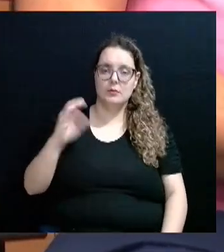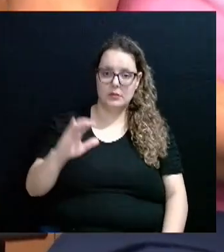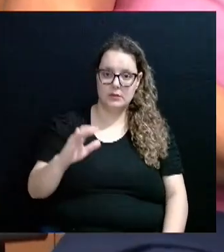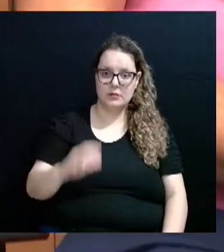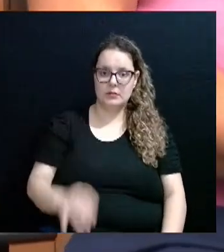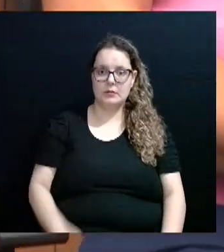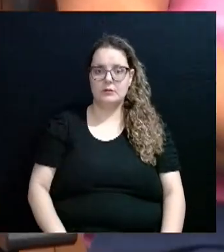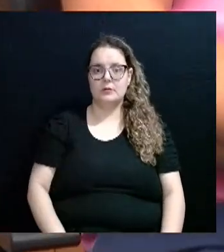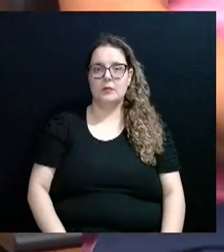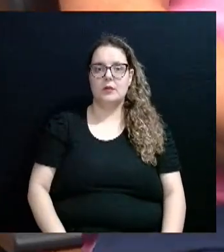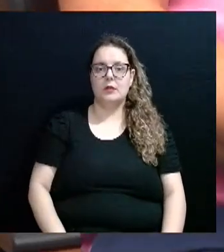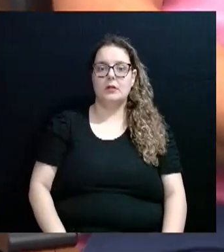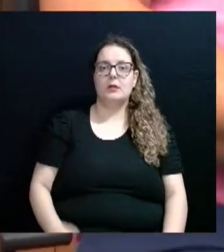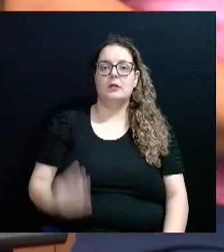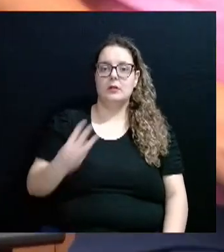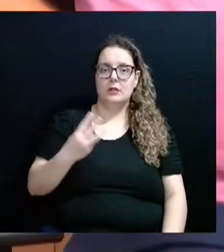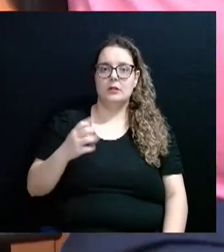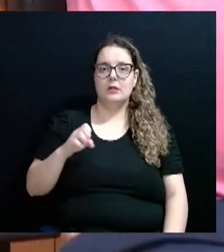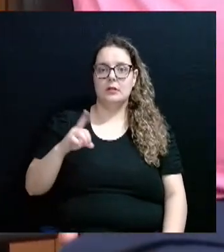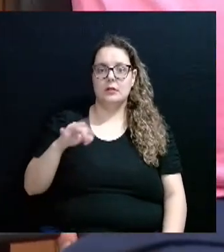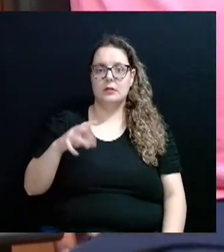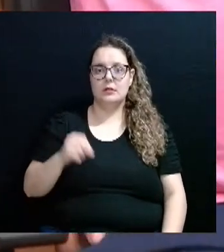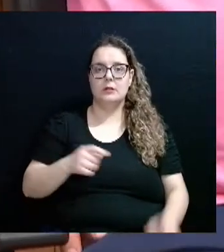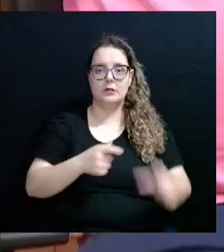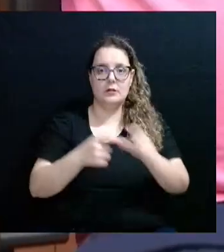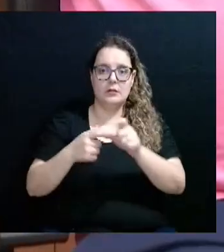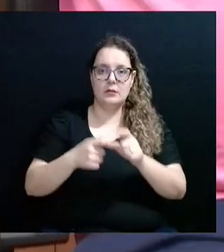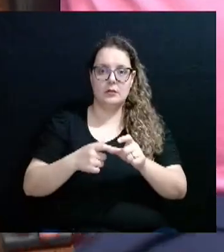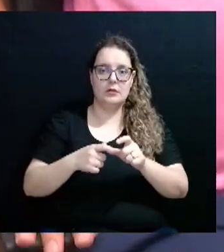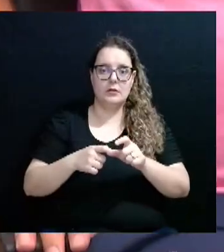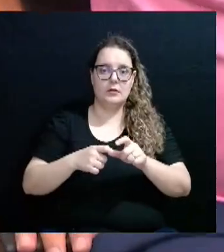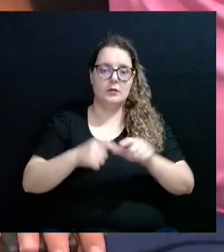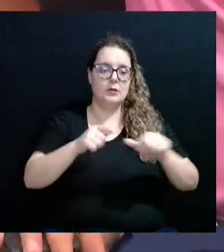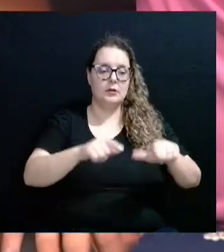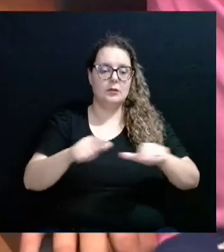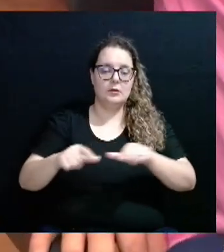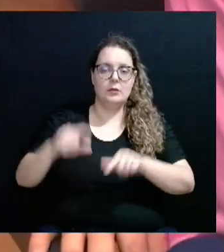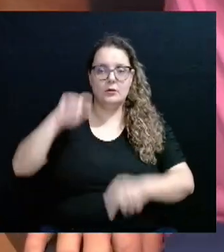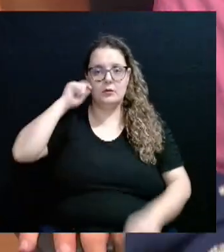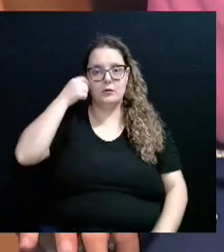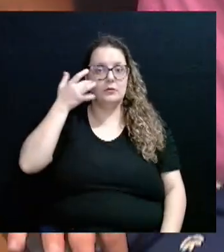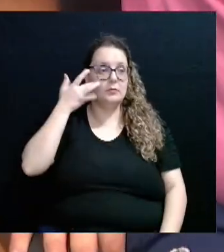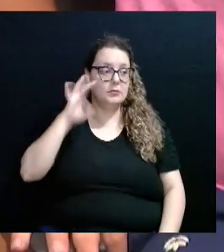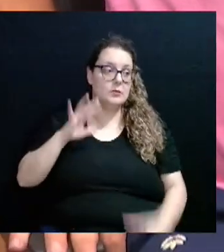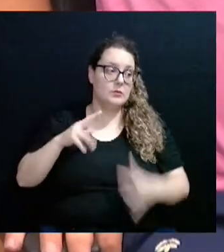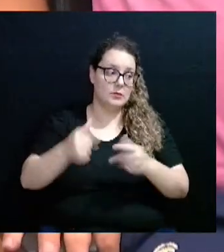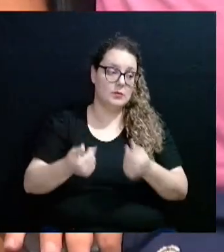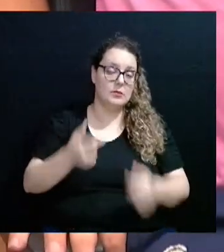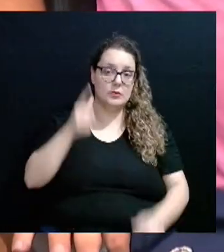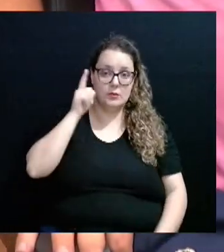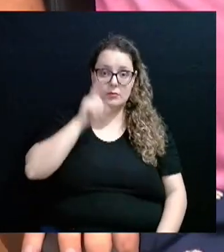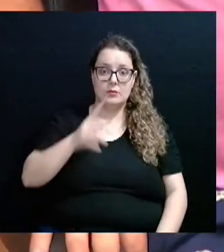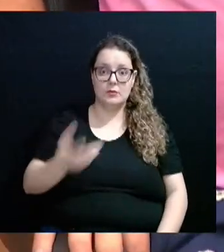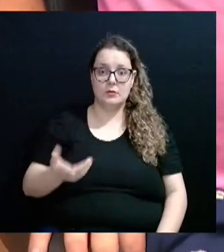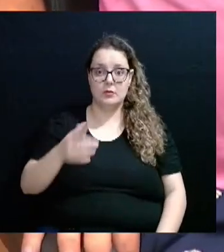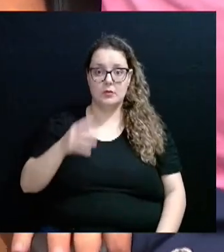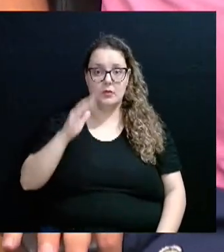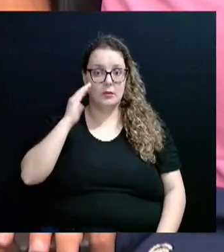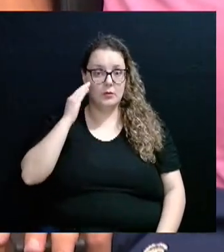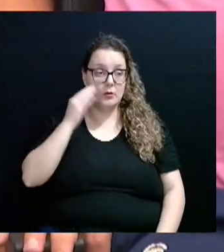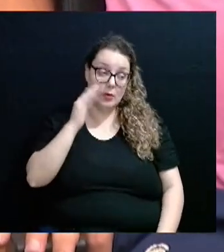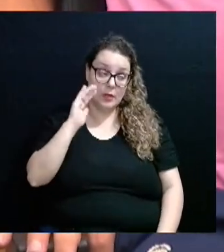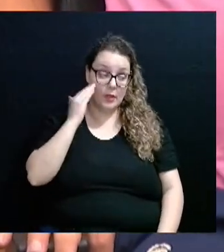3ª edição do HQ Territórios Negros. Não sei se todos aqui conhecem, né? O HQ é uma história